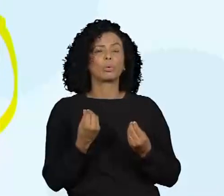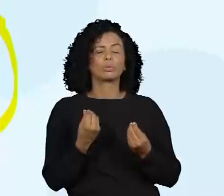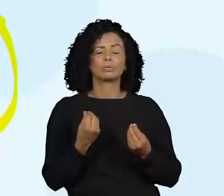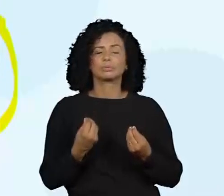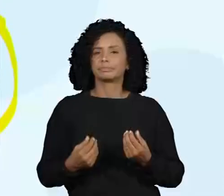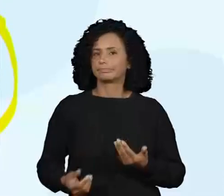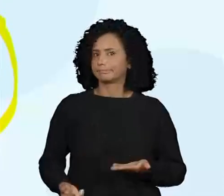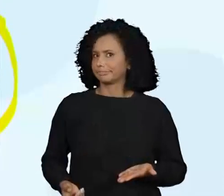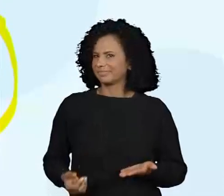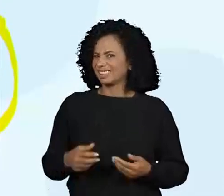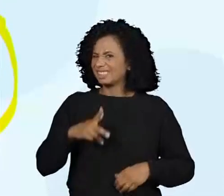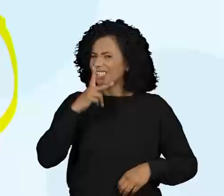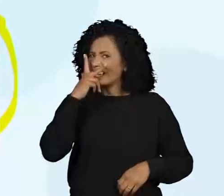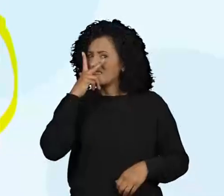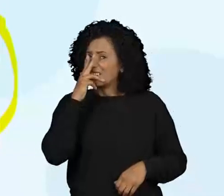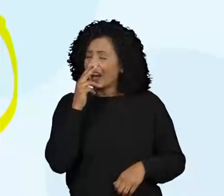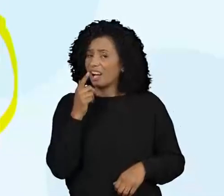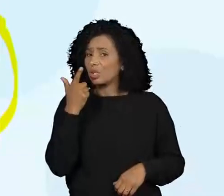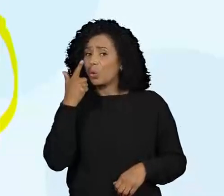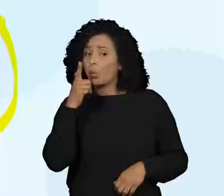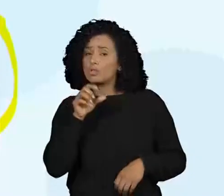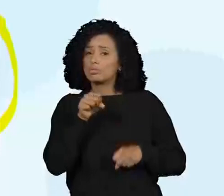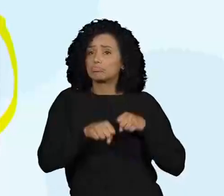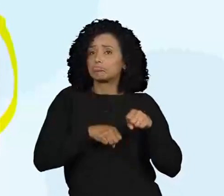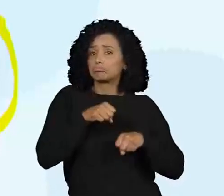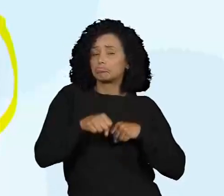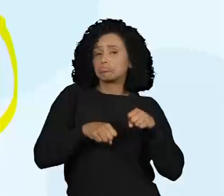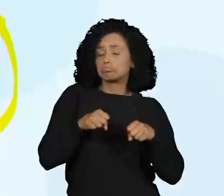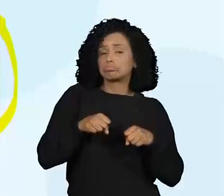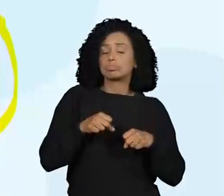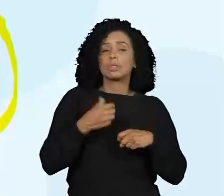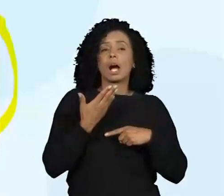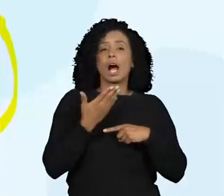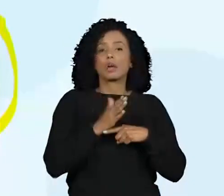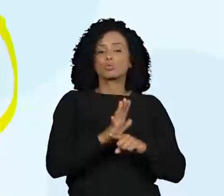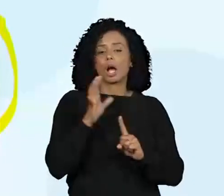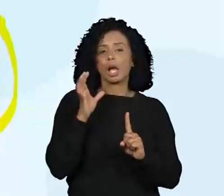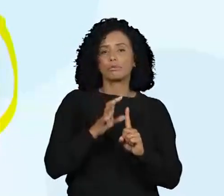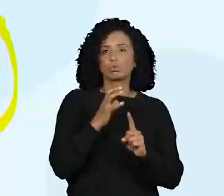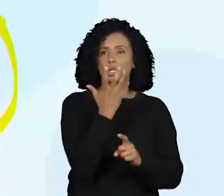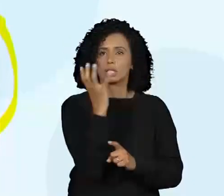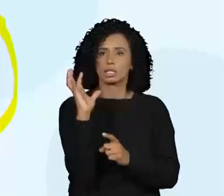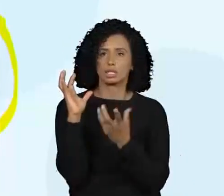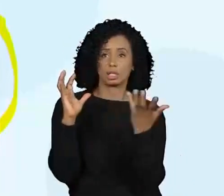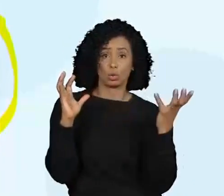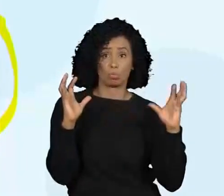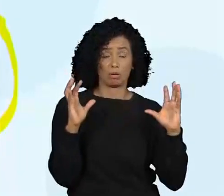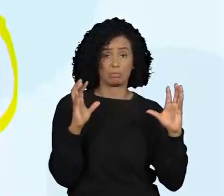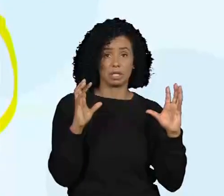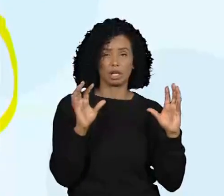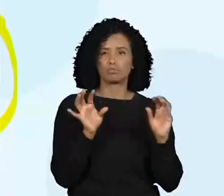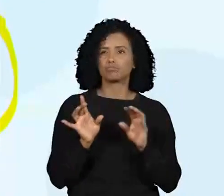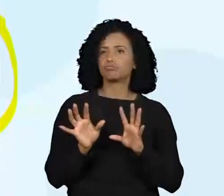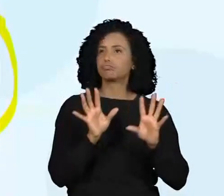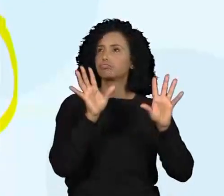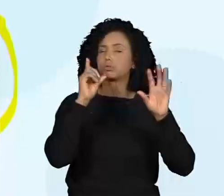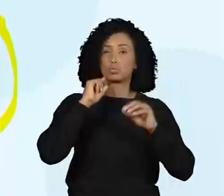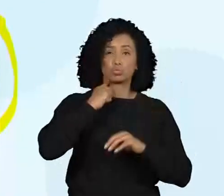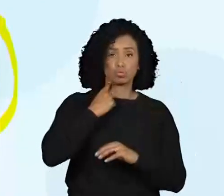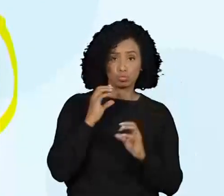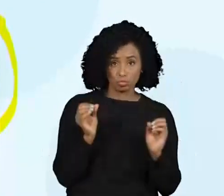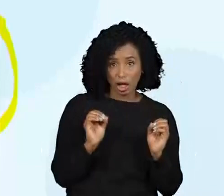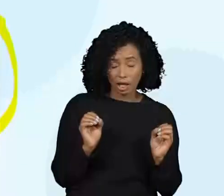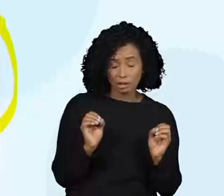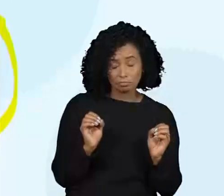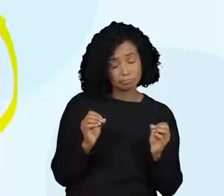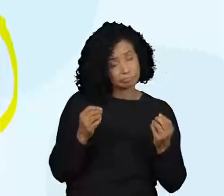eu possa ajudar o meio ambiente e possa me locomover? Então, é uma discussão também. Então, os meios de locomoção faz